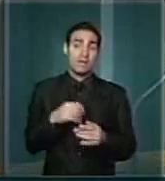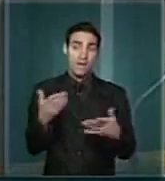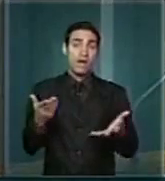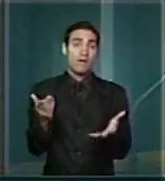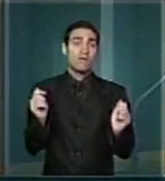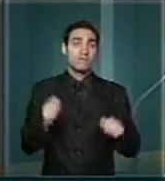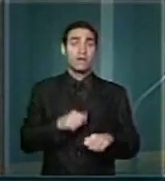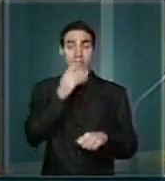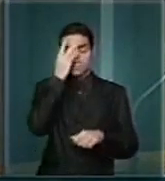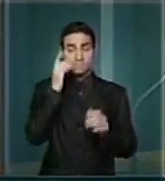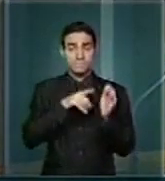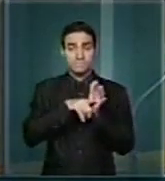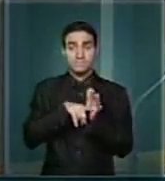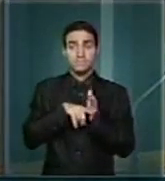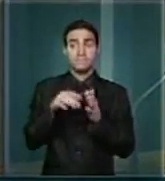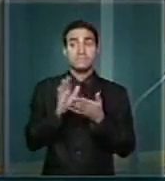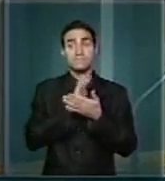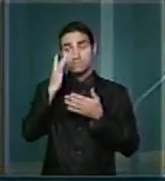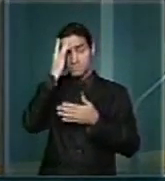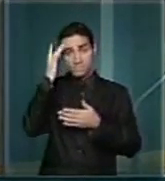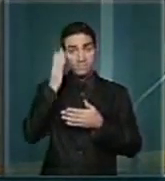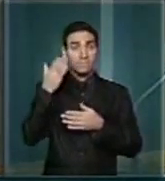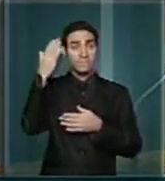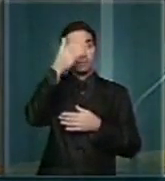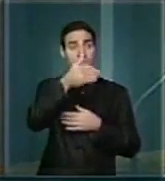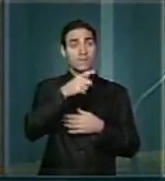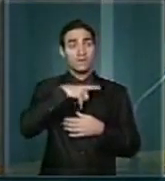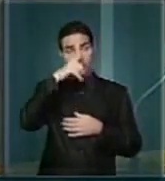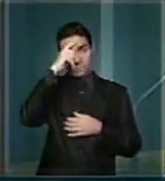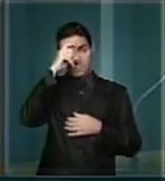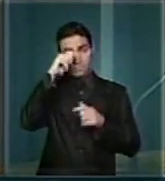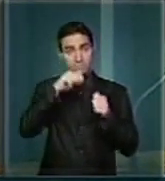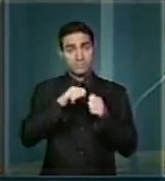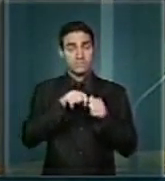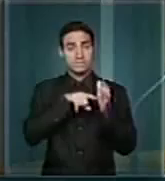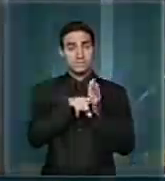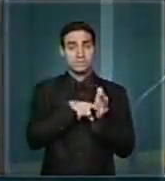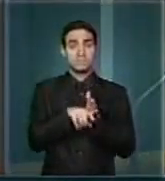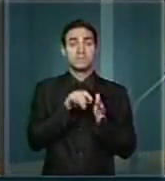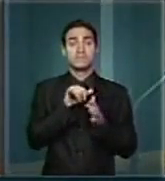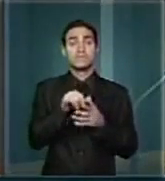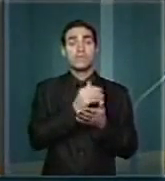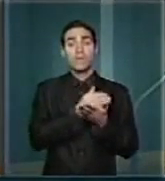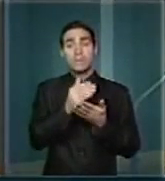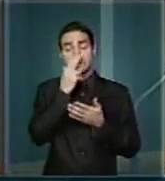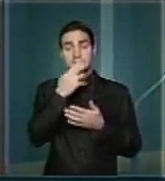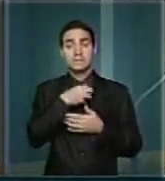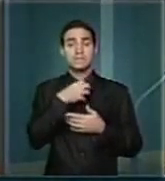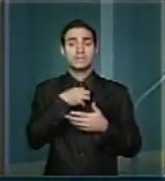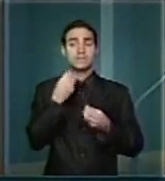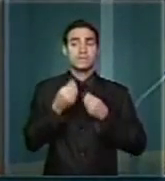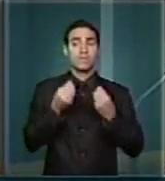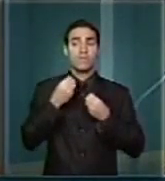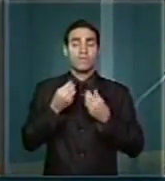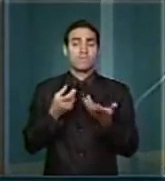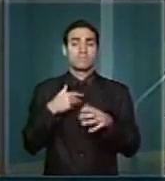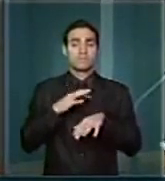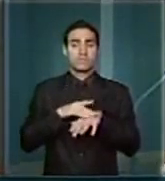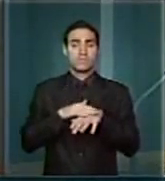pessoas só procuravam o serviço de saúde para fazer o exame quando começam a sentir os sintomas da doença, o